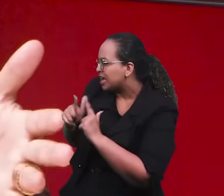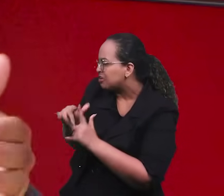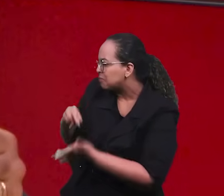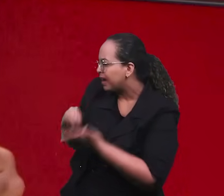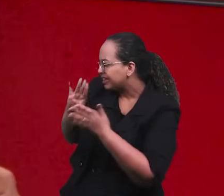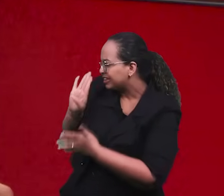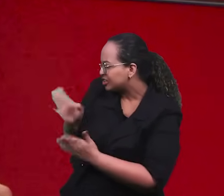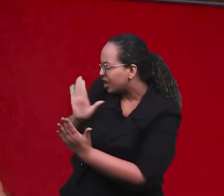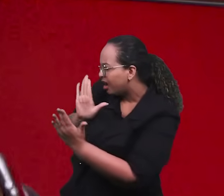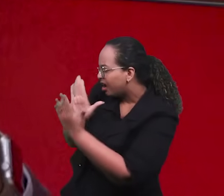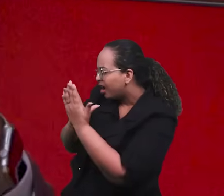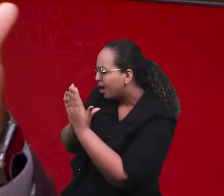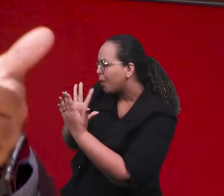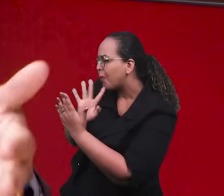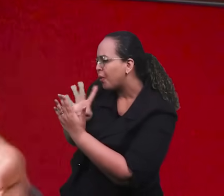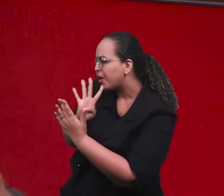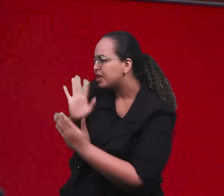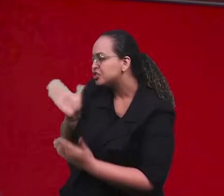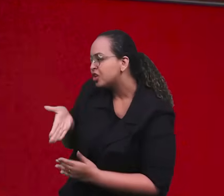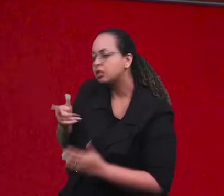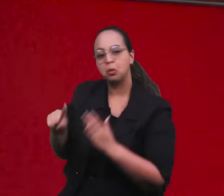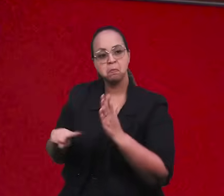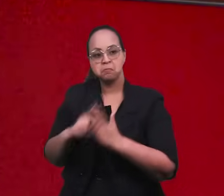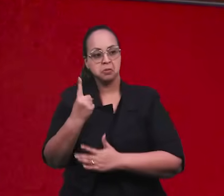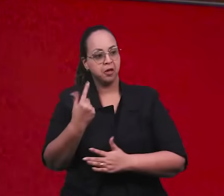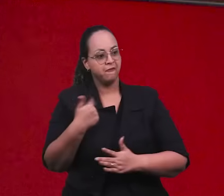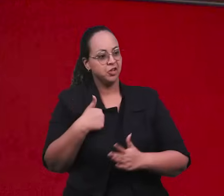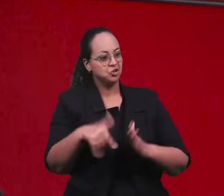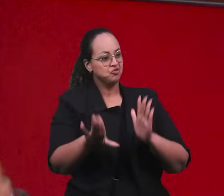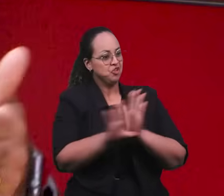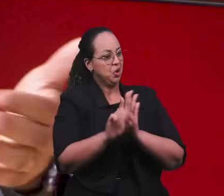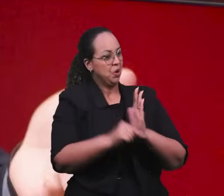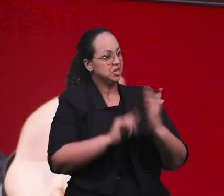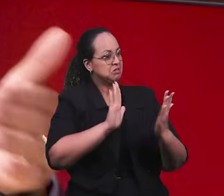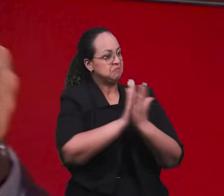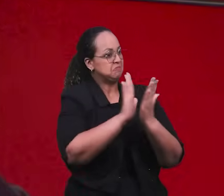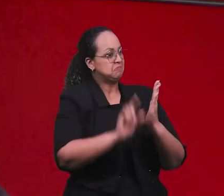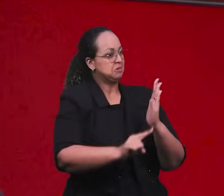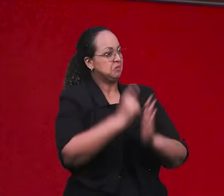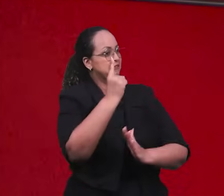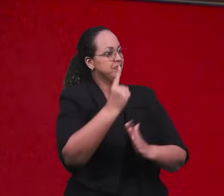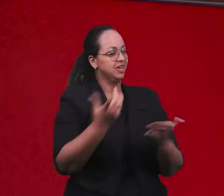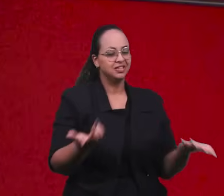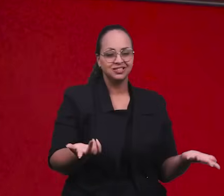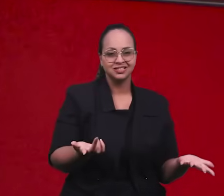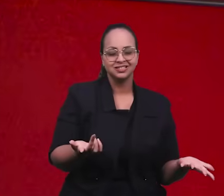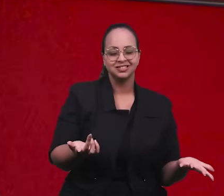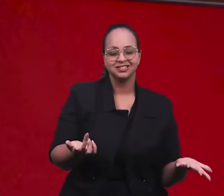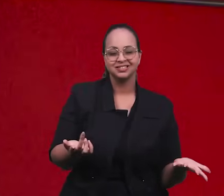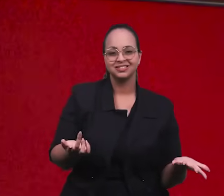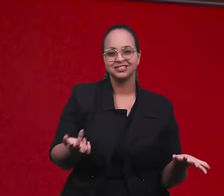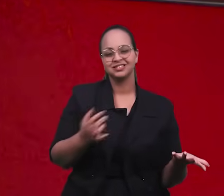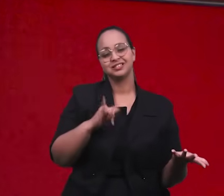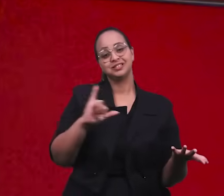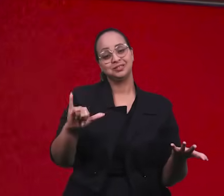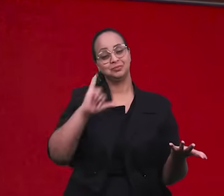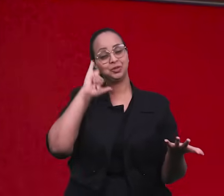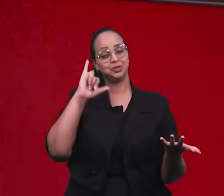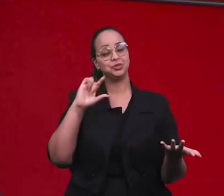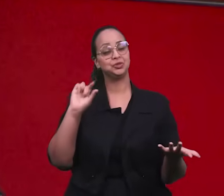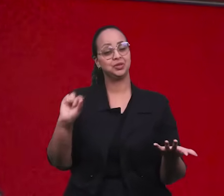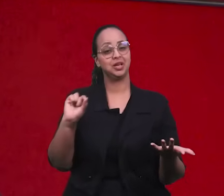é a primeira vez que eu estou vindo aqui, estou tendo oportunidade, né? E uma coisa é muito importante observarmos, que nesta